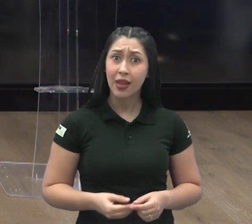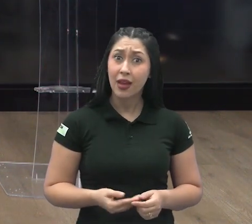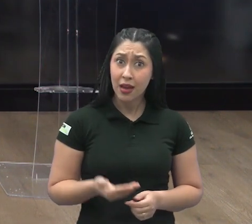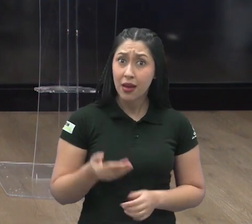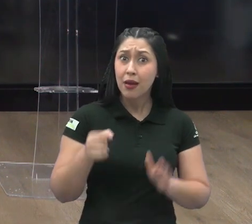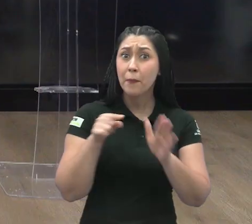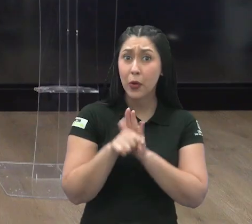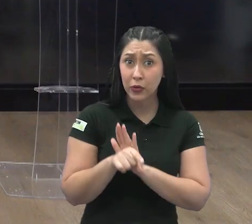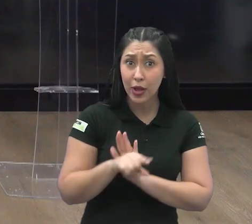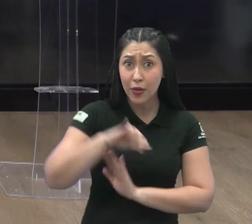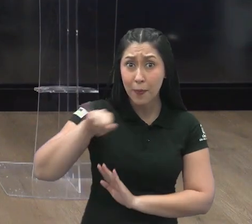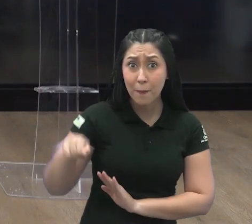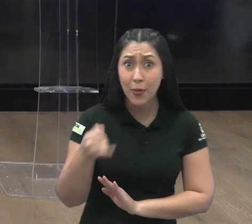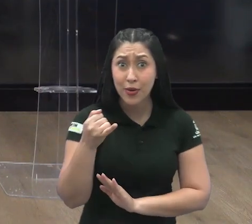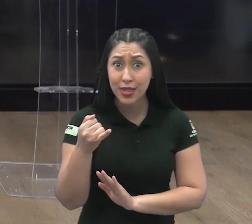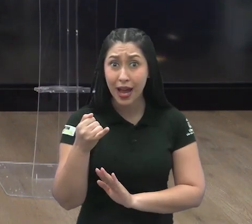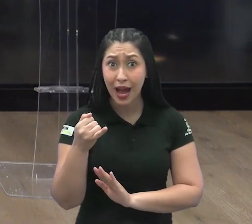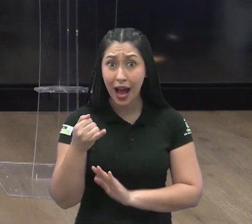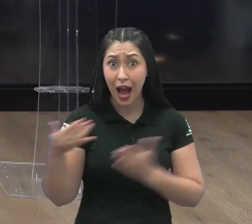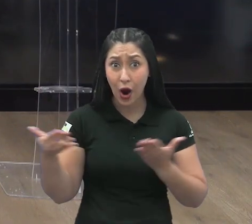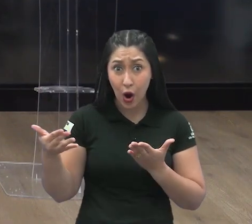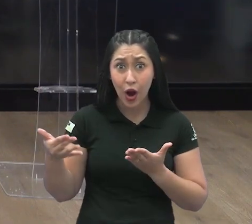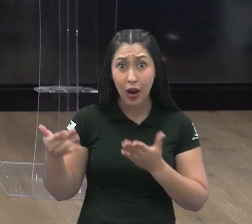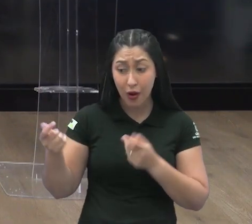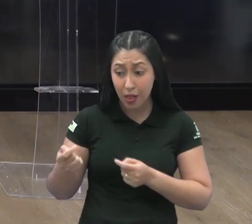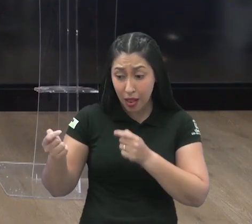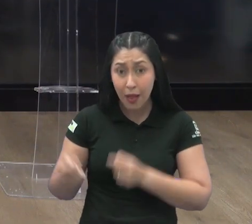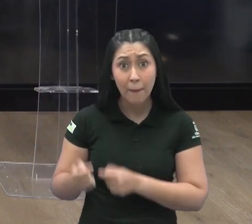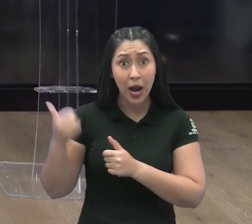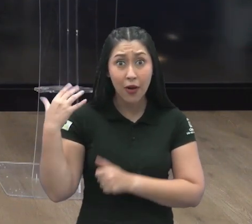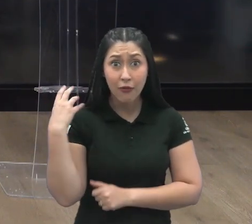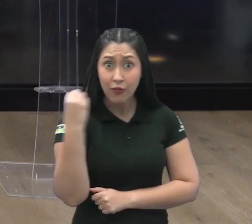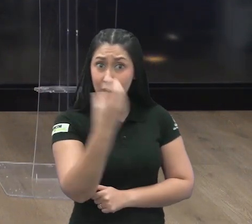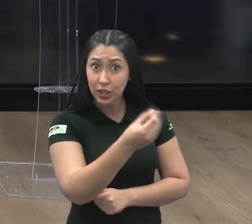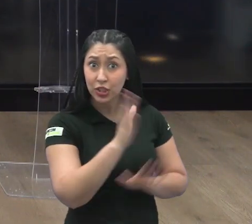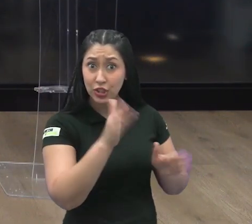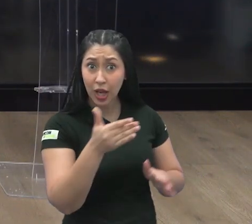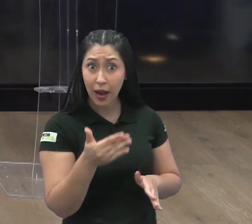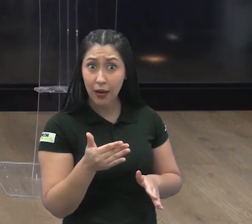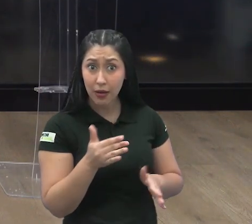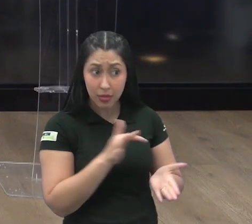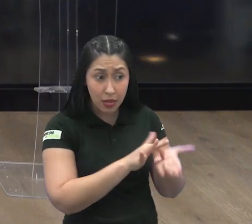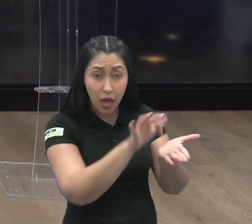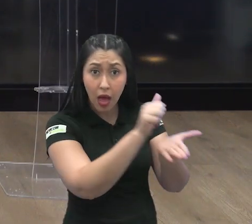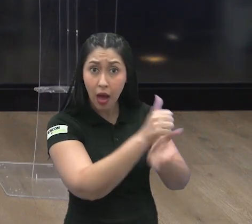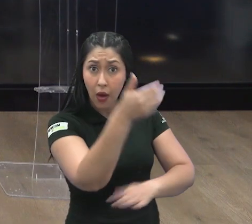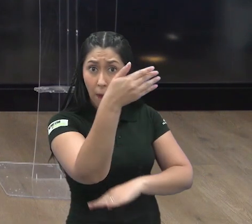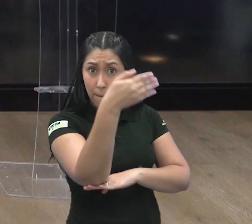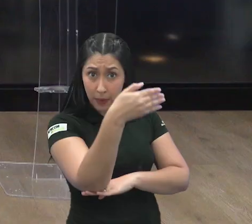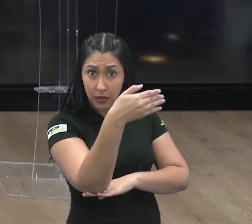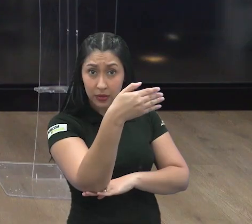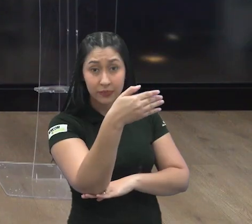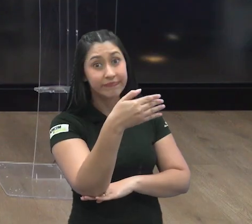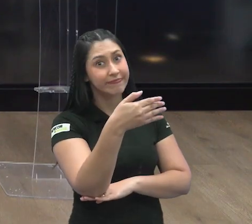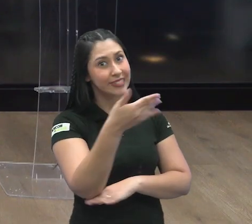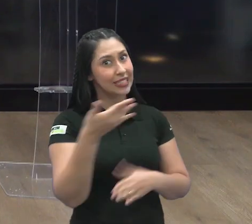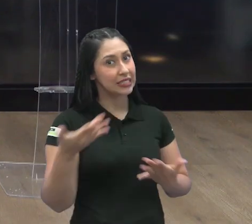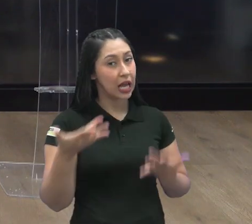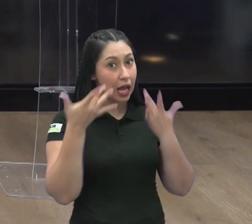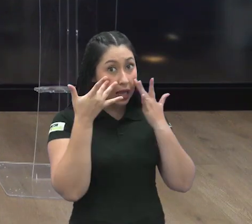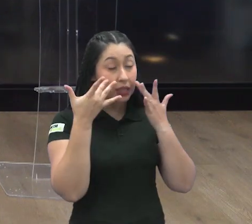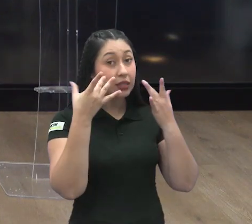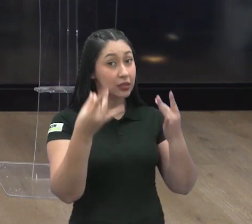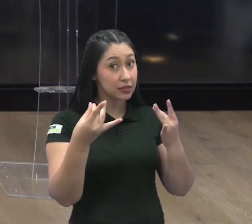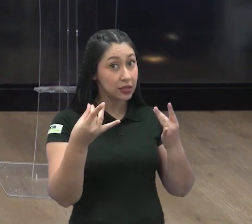Você vai aproveitar as festas de fim de ano para viajar? Já fez reserva no hotel ou pousada para descansar alguns dias? Então